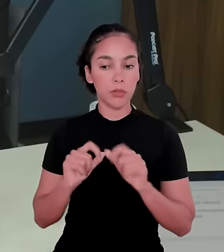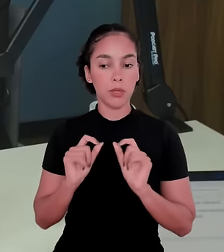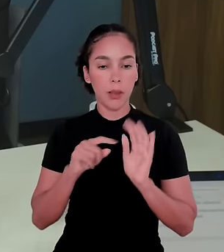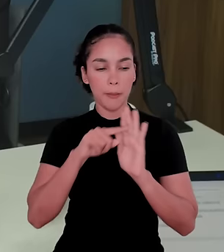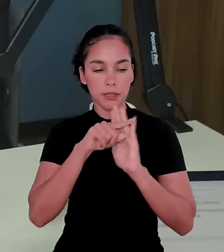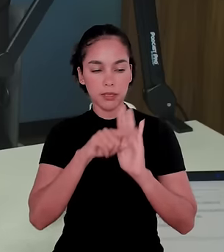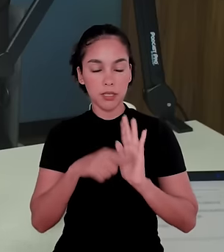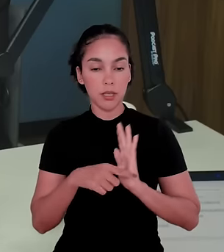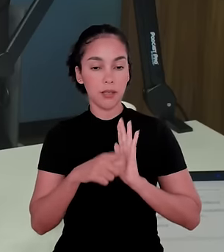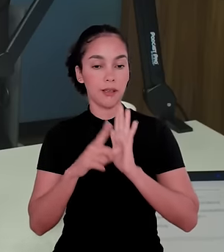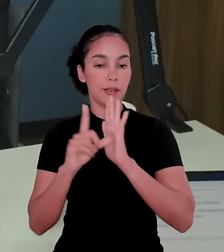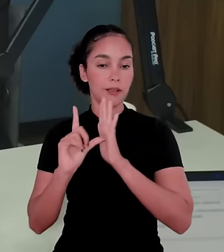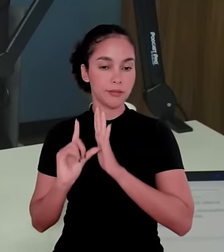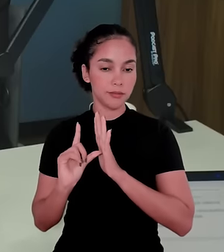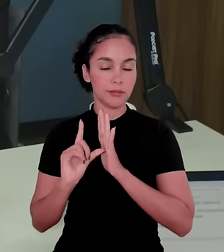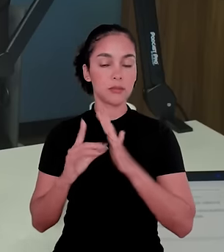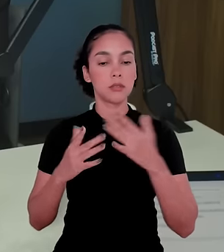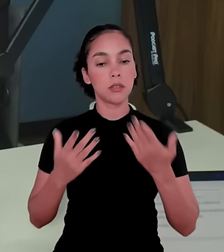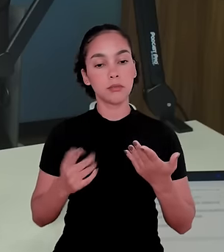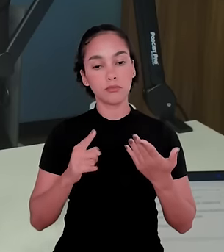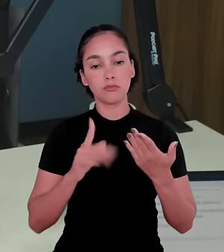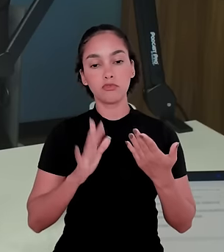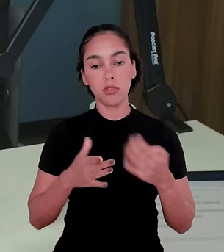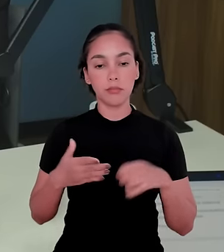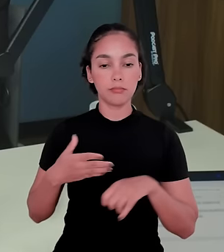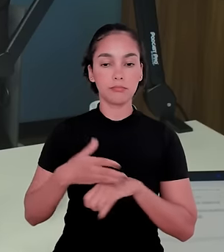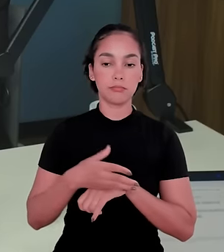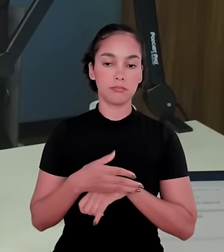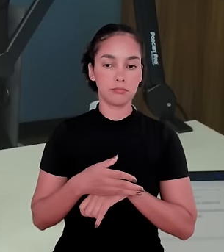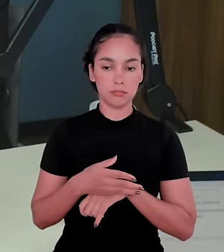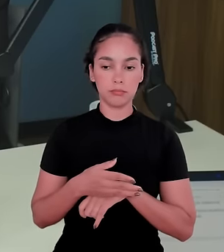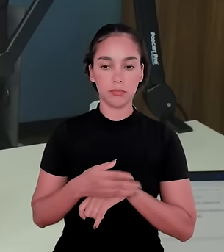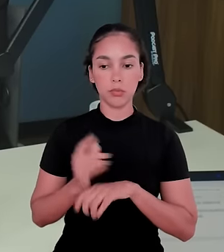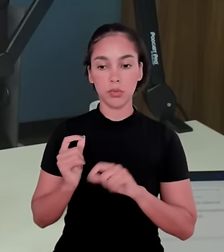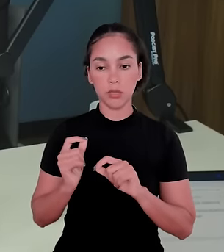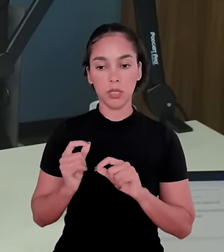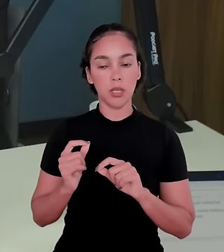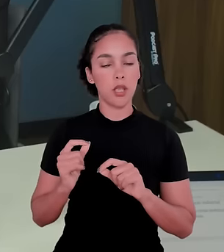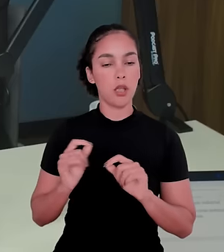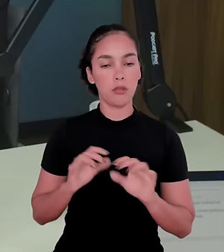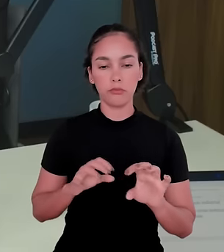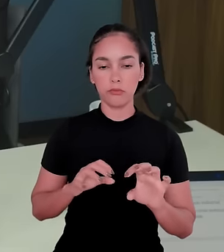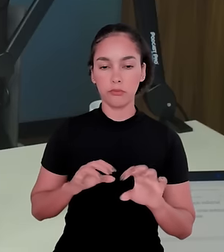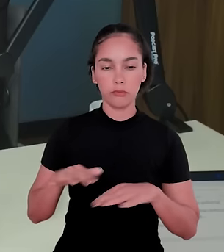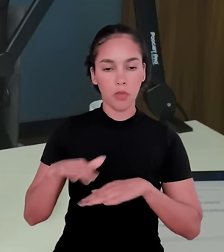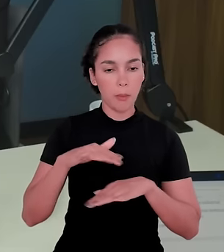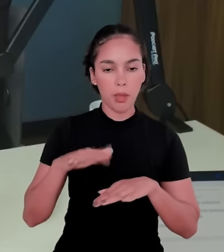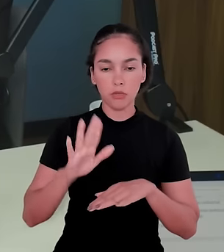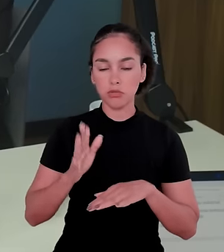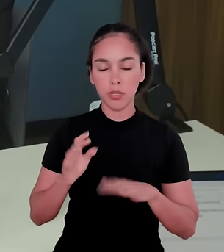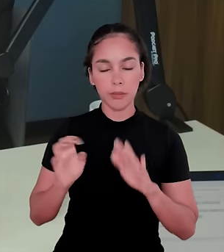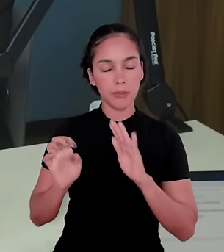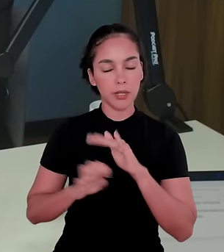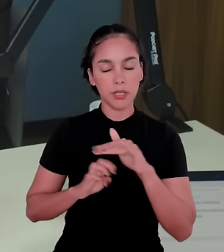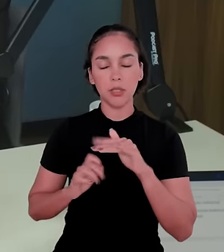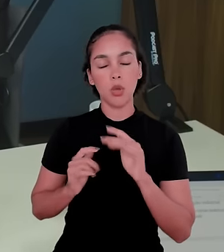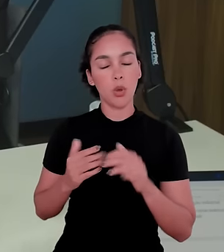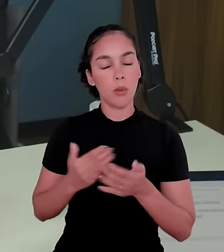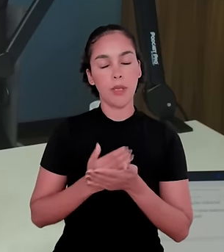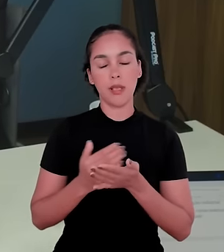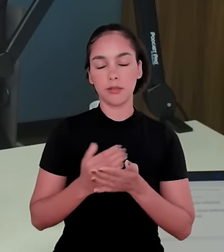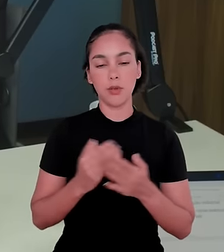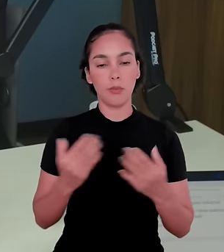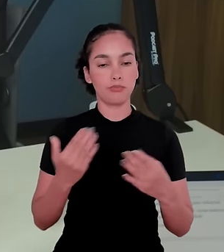pesquisa prévia E aí você já ingressa né claro for Isa a empresa imediatamente já ingressa com o processo no